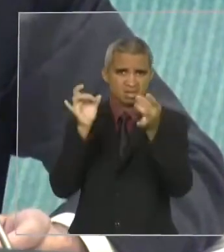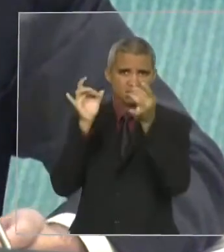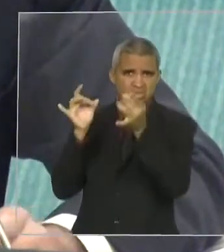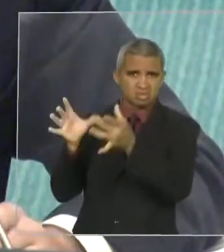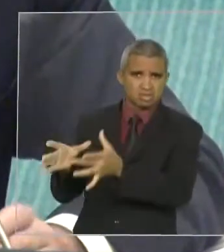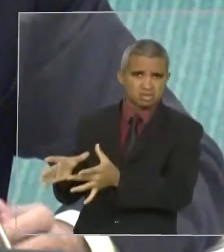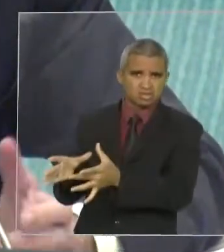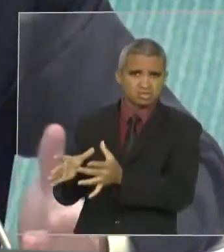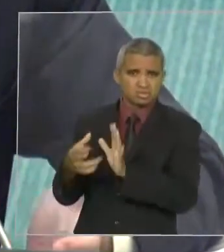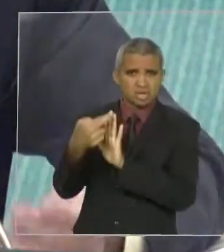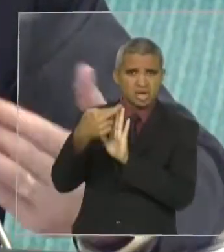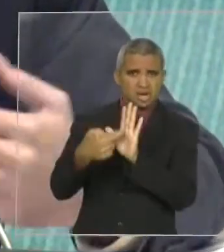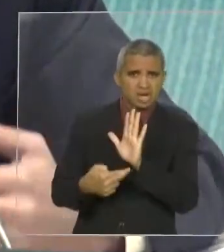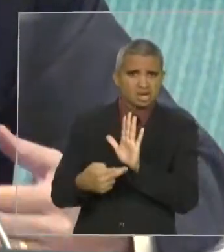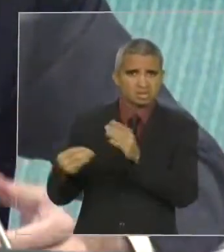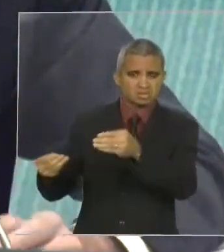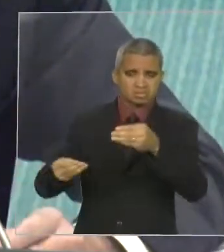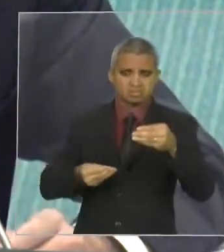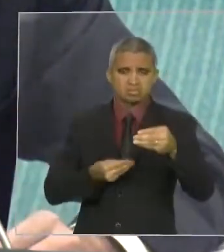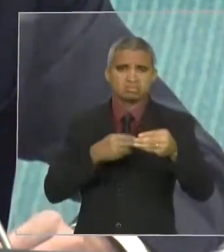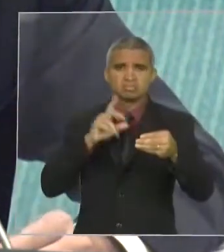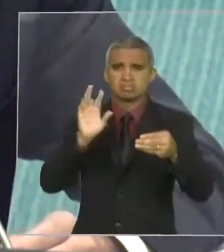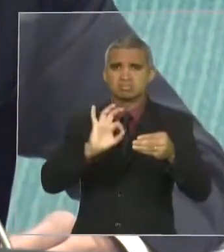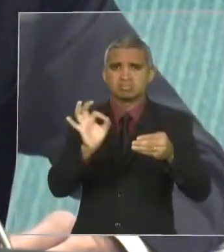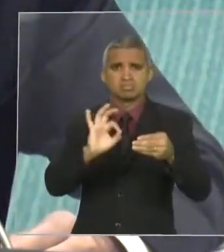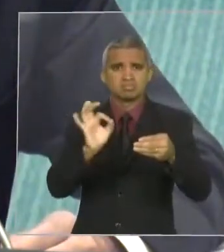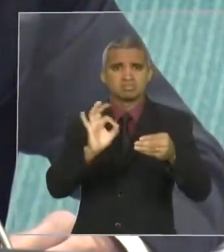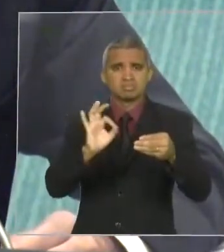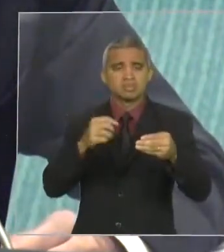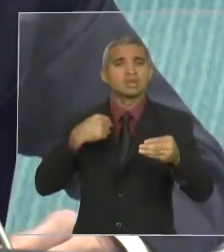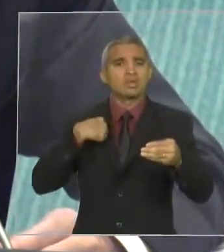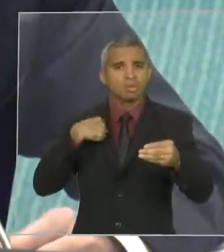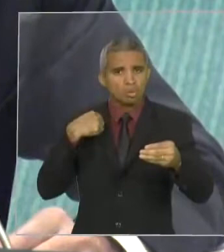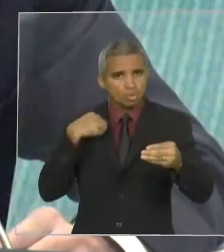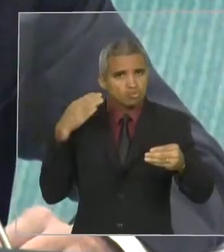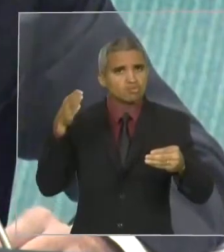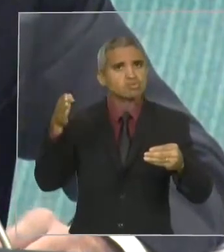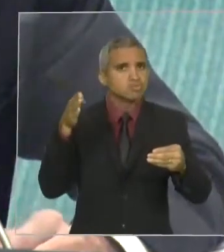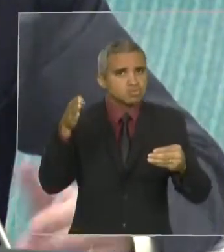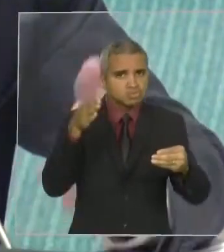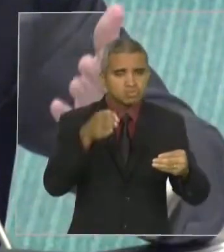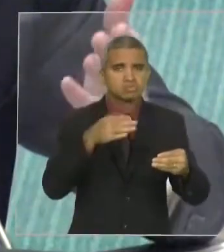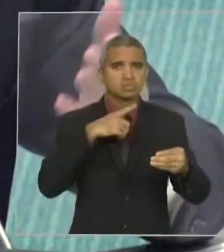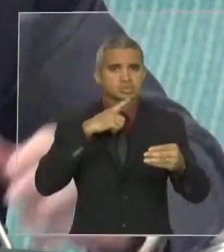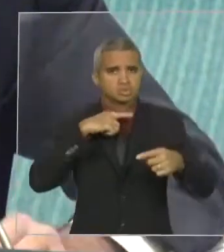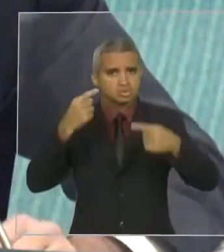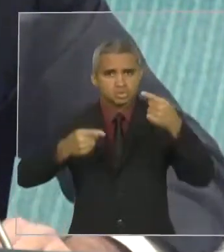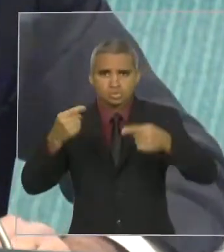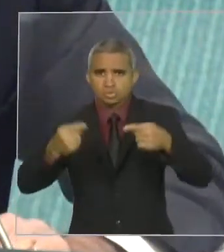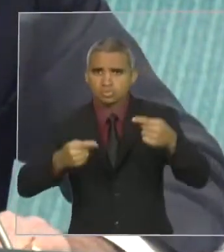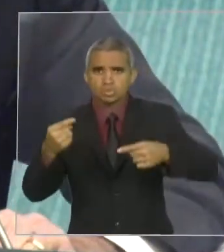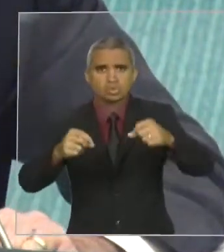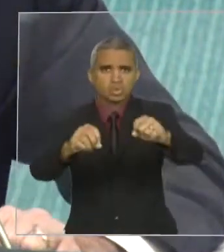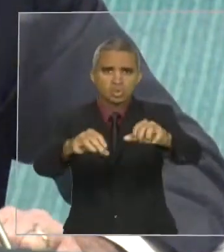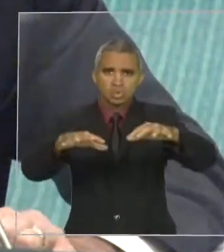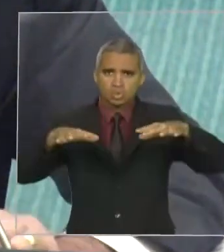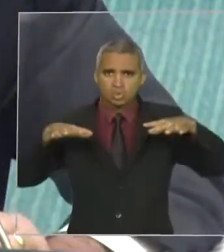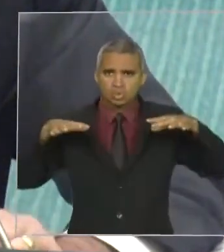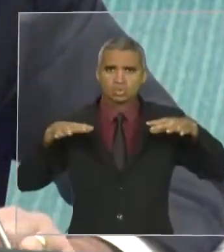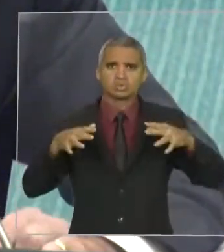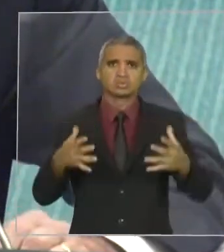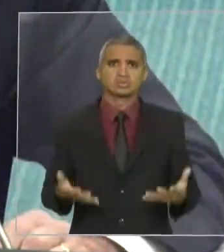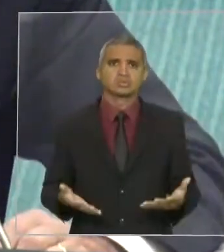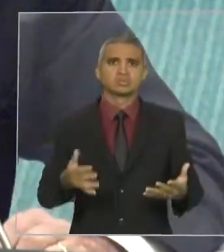os relatórios necessários, da qual eu participei, levei discussões plenárias sobre essa questão da causa